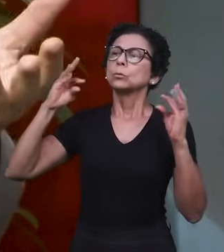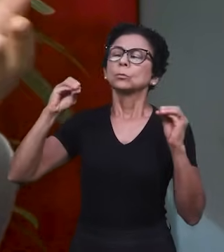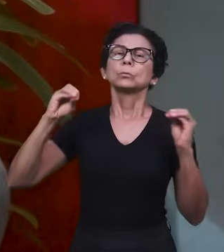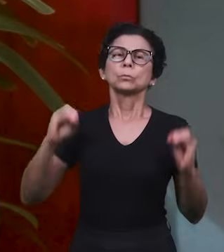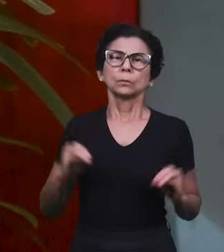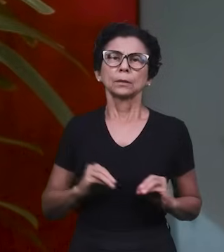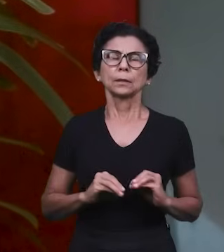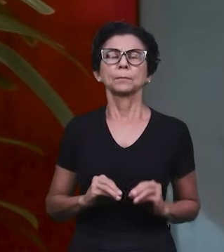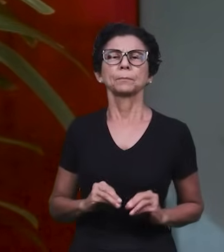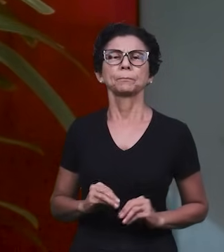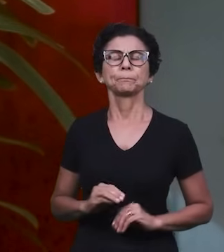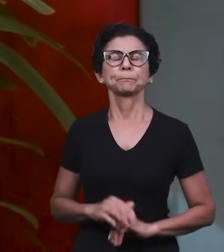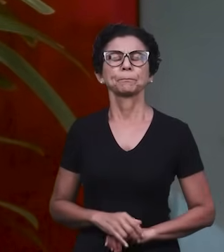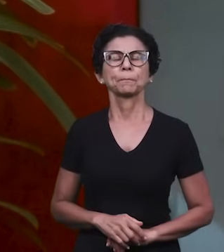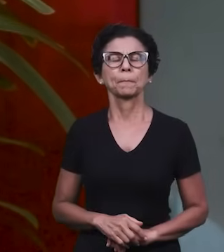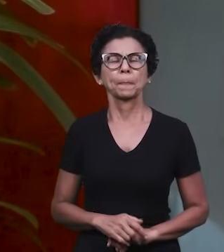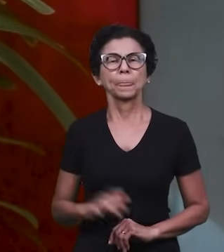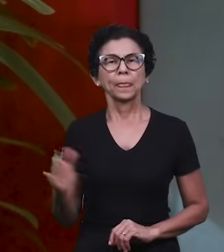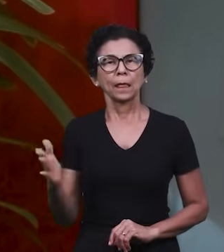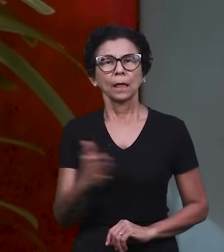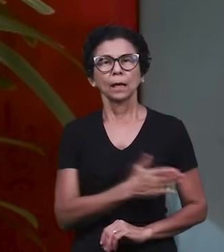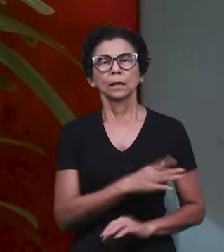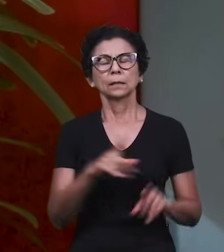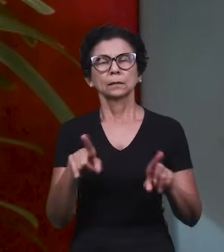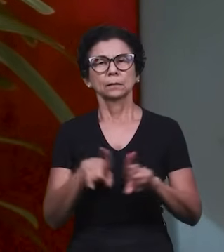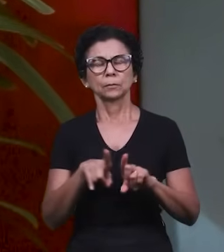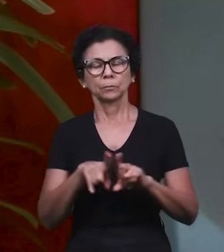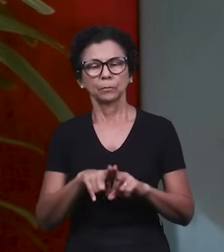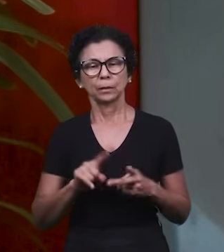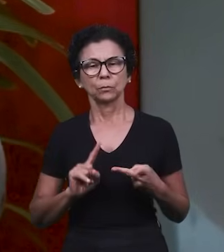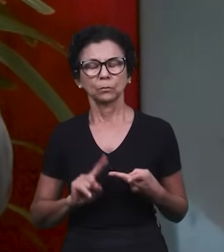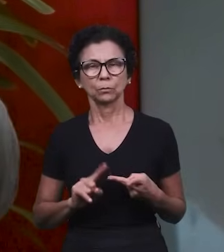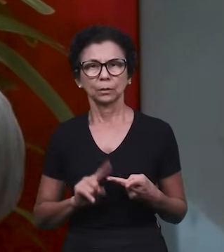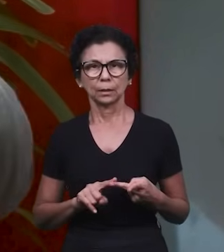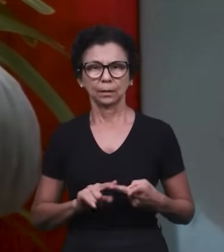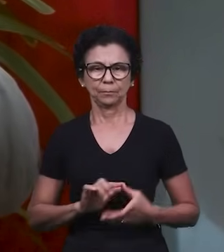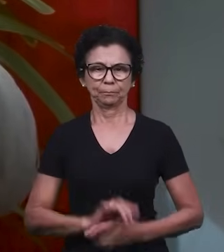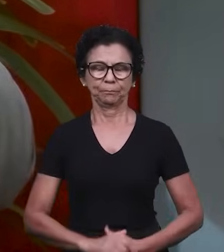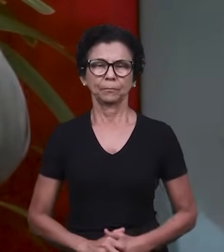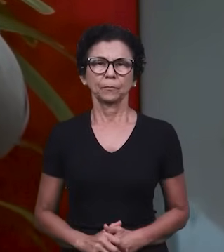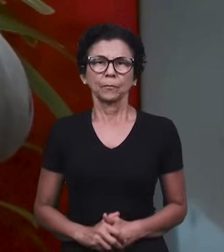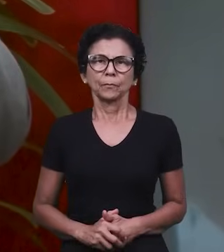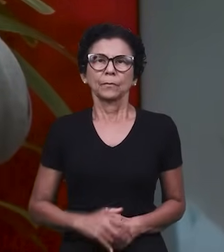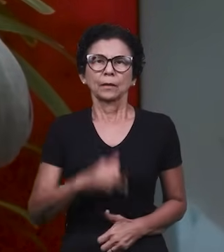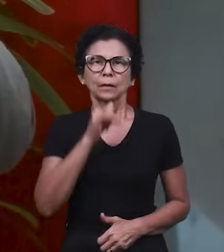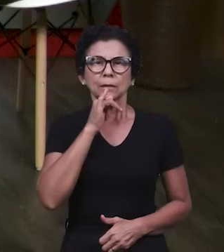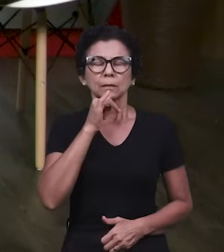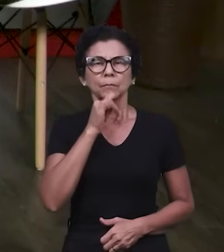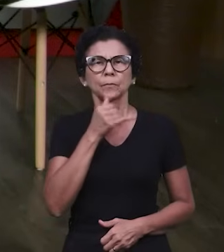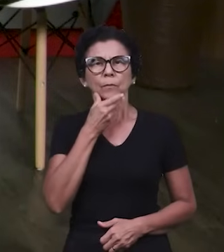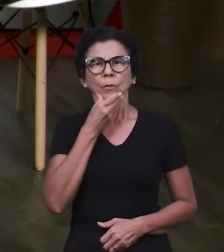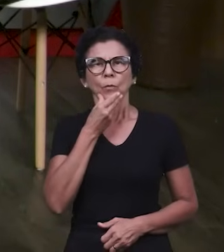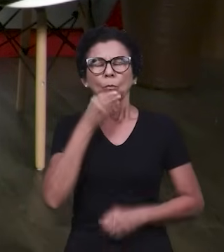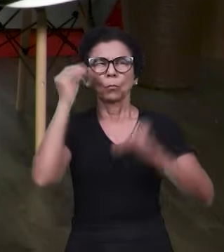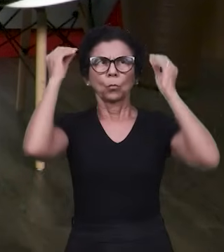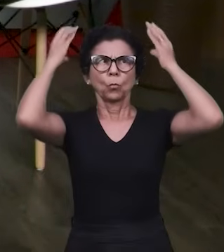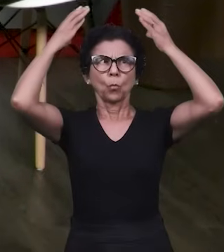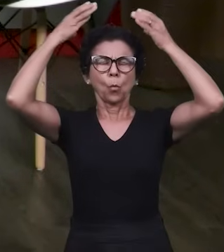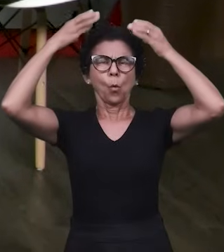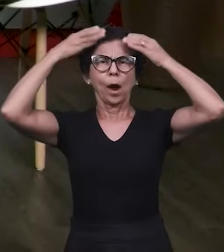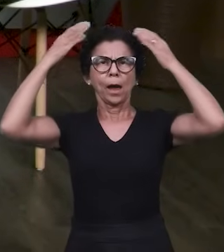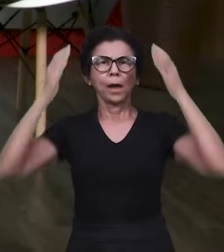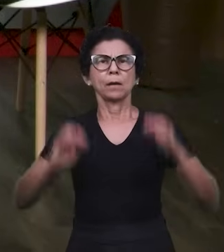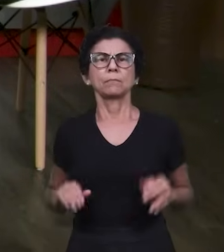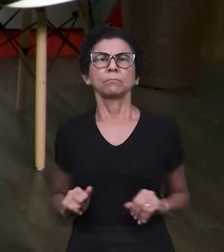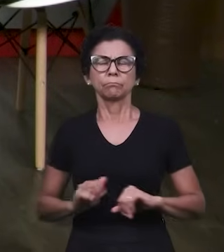eu falei que comentaria depois, que também era clássica, é quando o rei que saía para uma jornada ou para uma batalha, quando